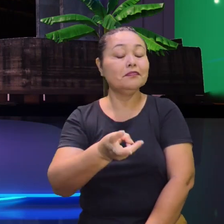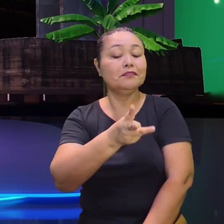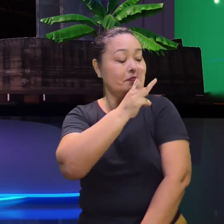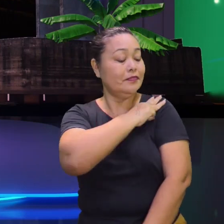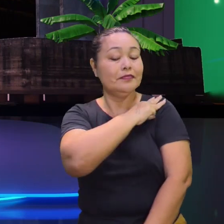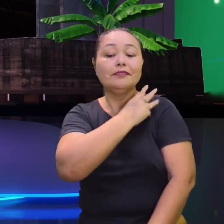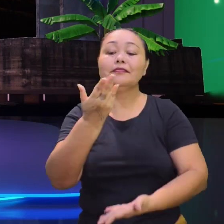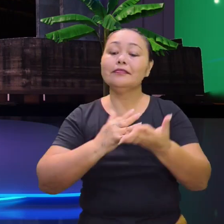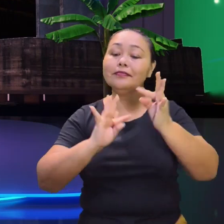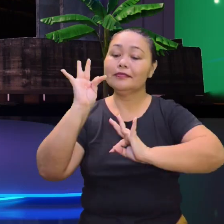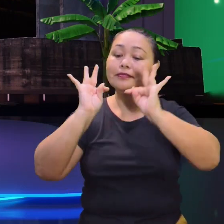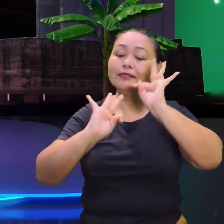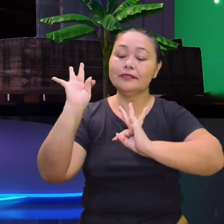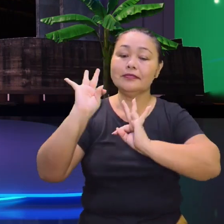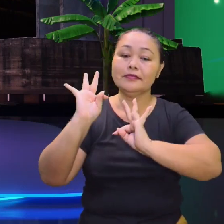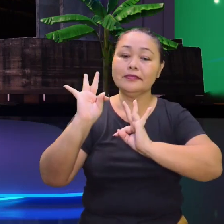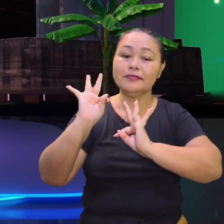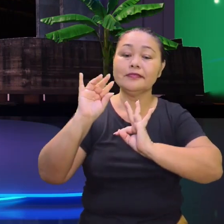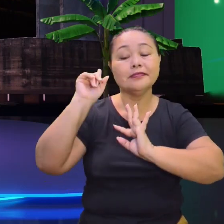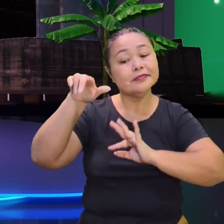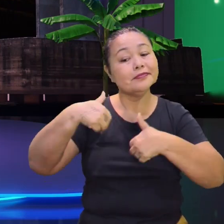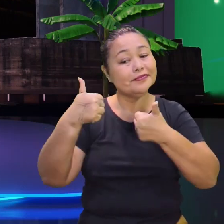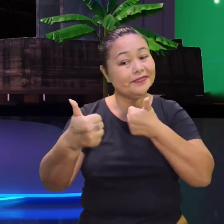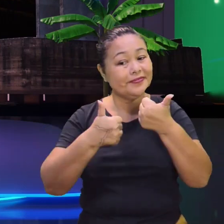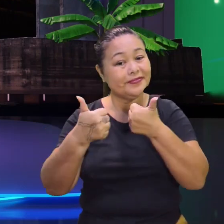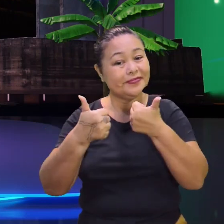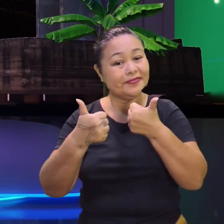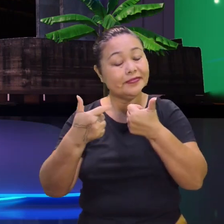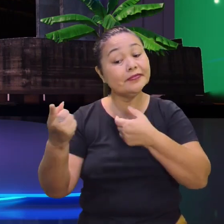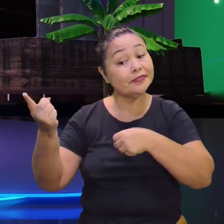do terceirão da mediação tecnológica. Não é isso, professor?